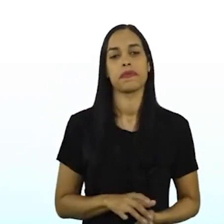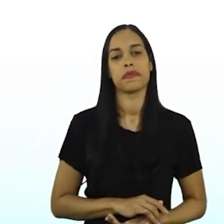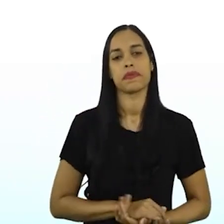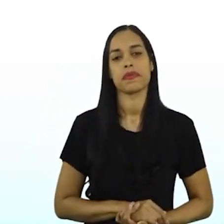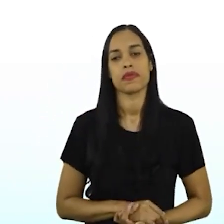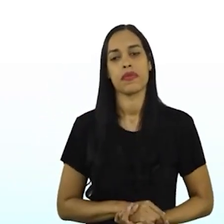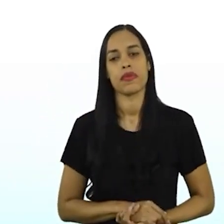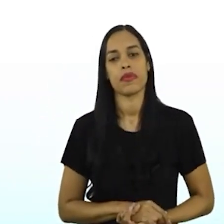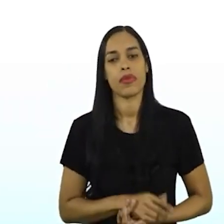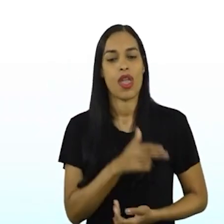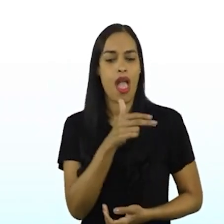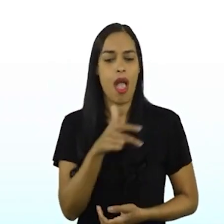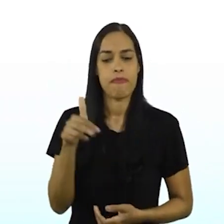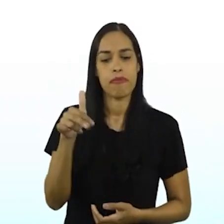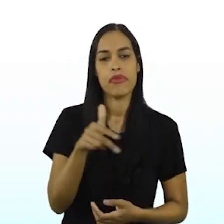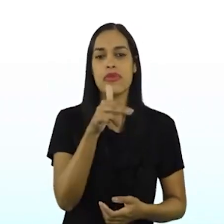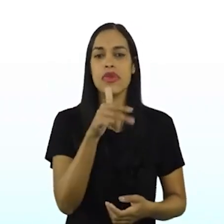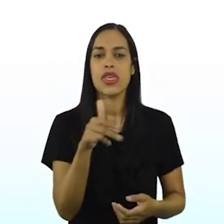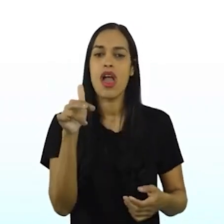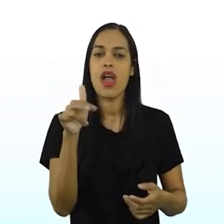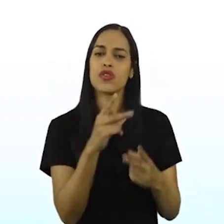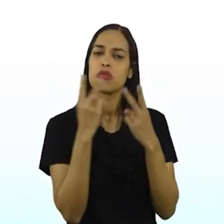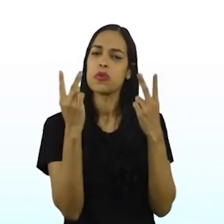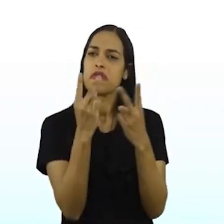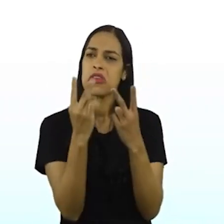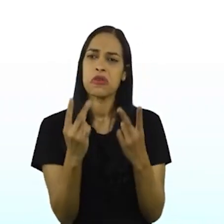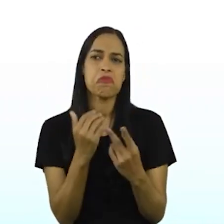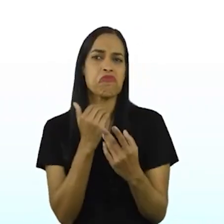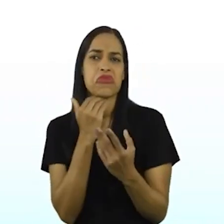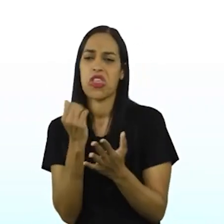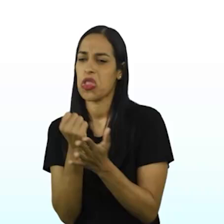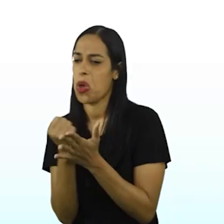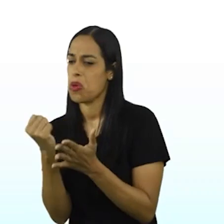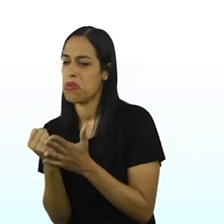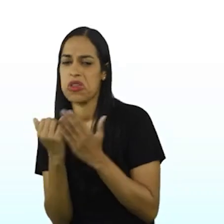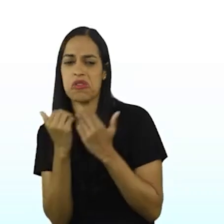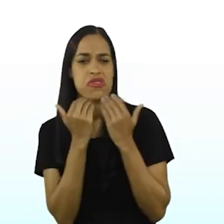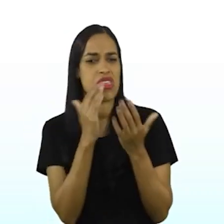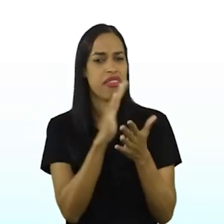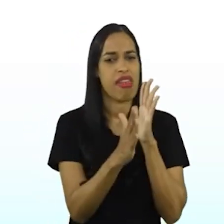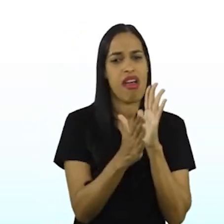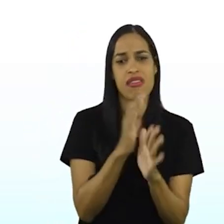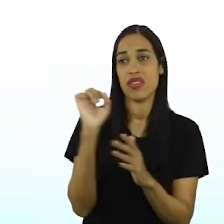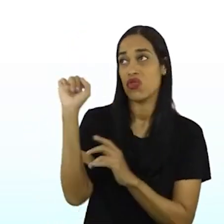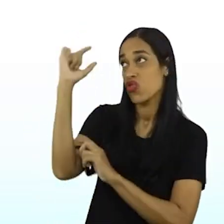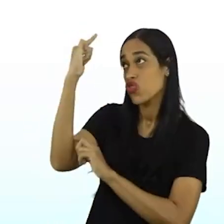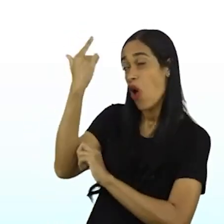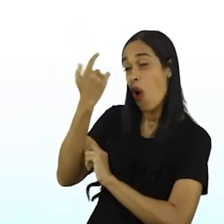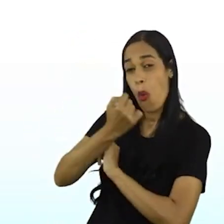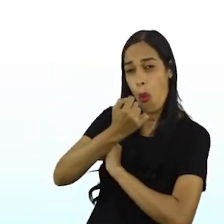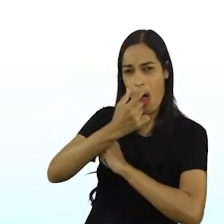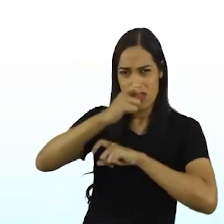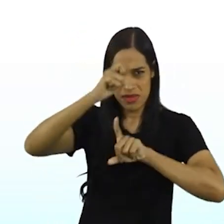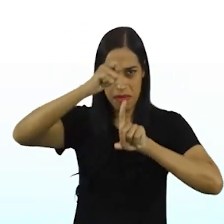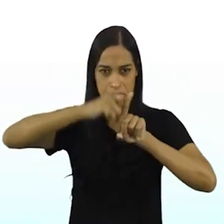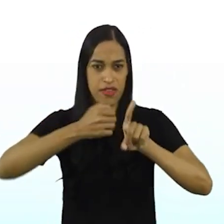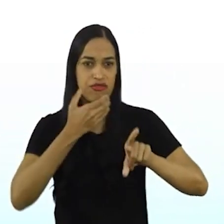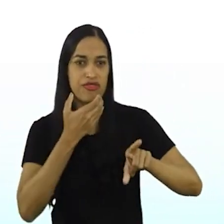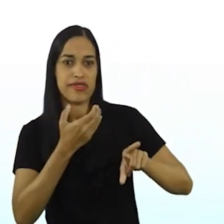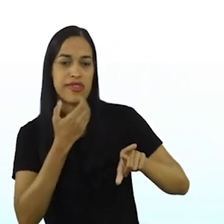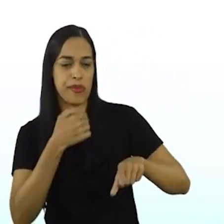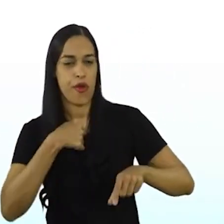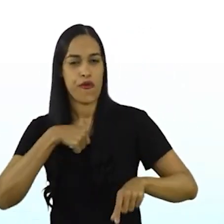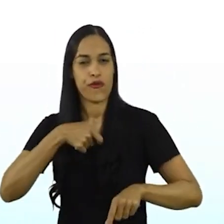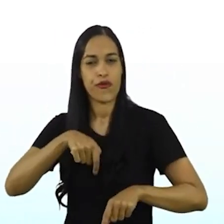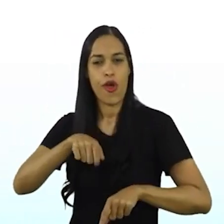fragmento. E ele diz assim: caminhando contra o vento, sem lenço e sem documento, no sol de quase dezembro eu vou. O sol